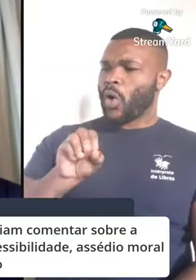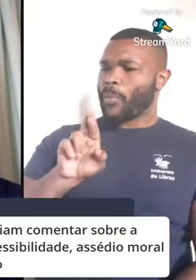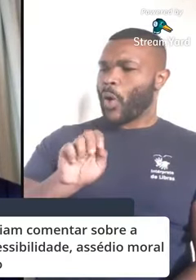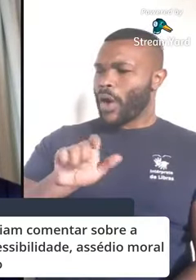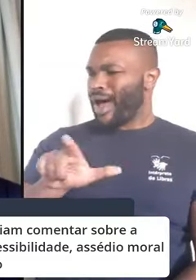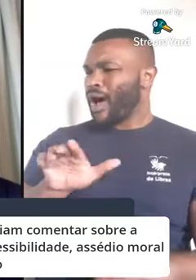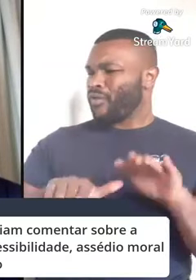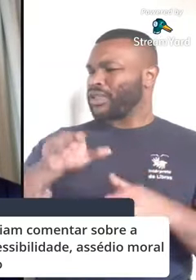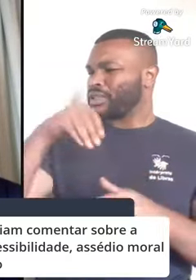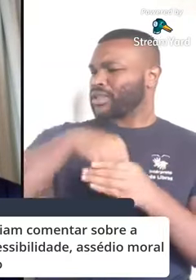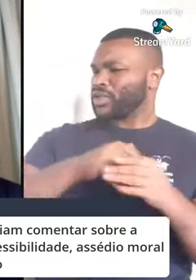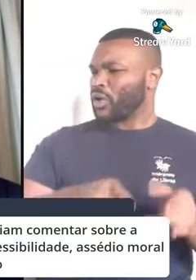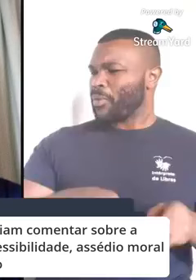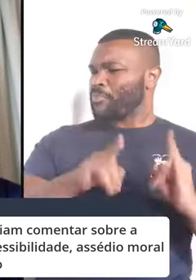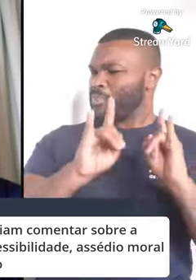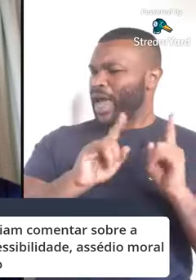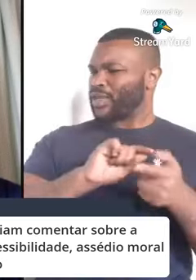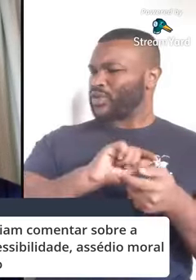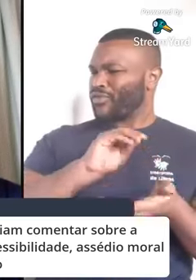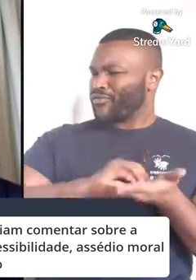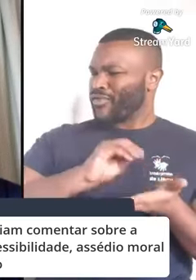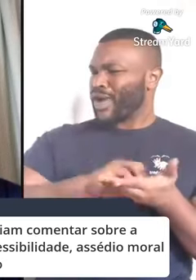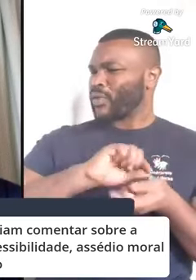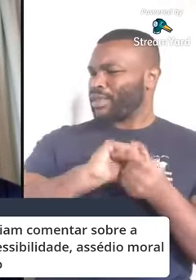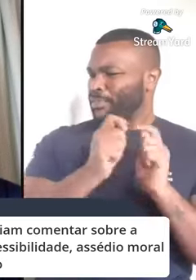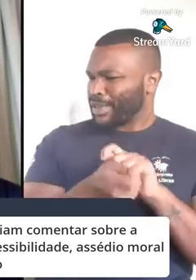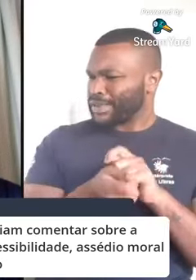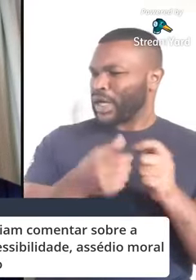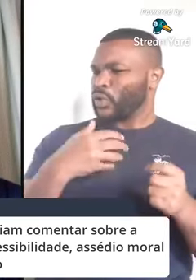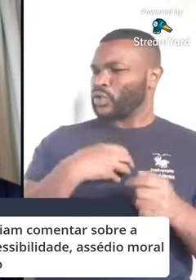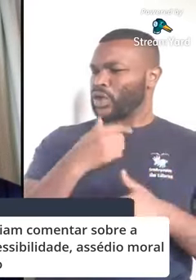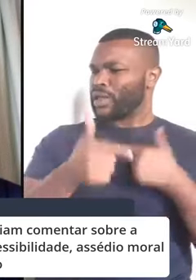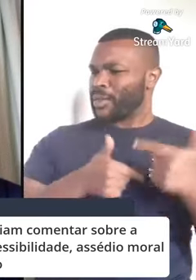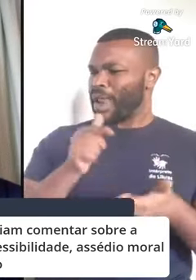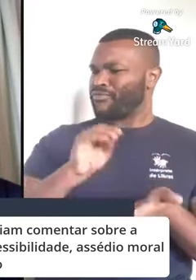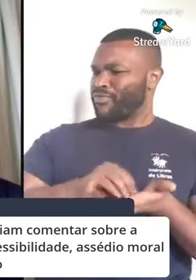adequação do local de trabalho, dos equipamentos